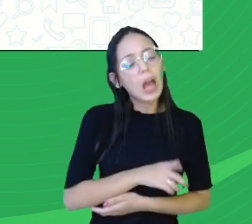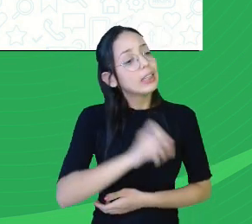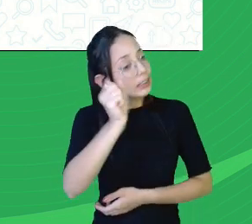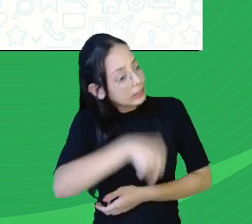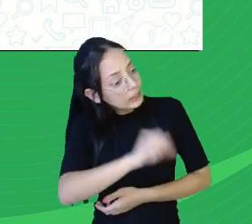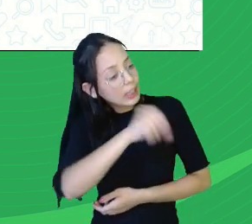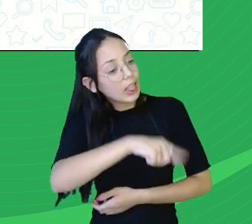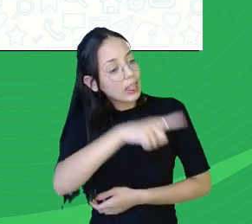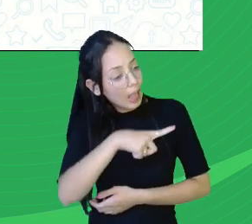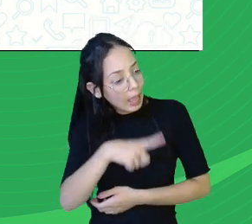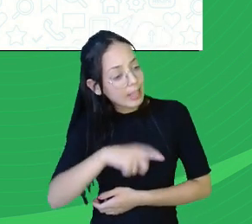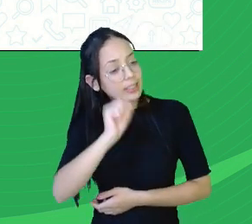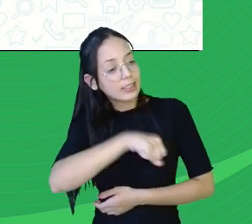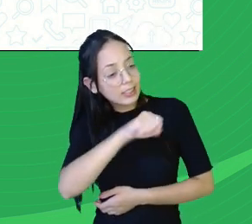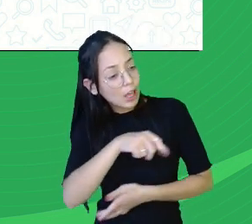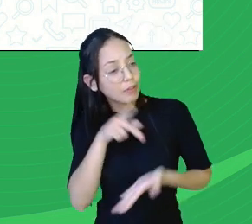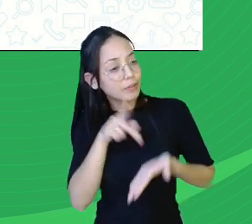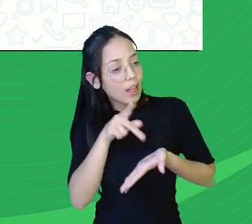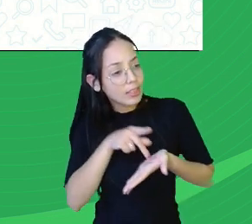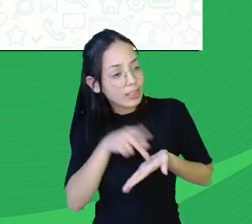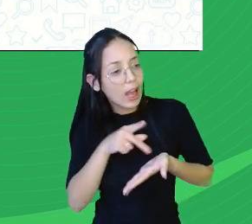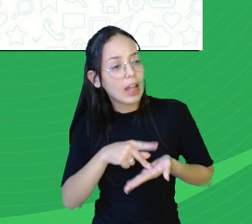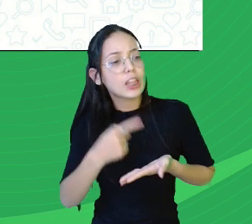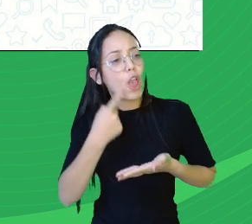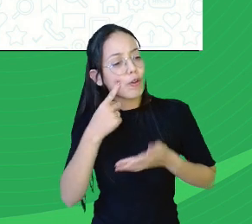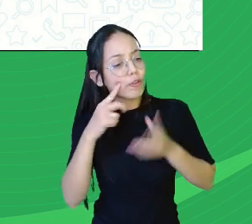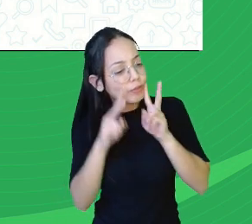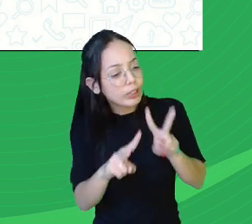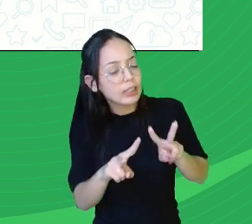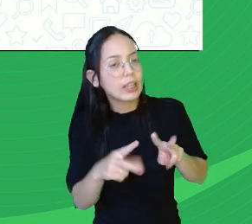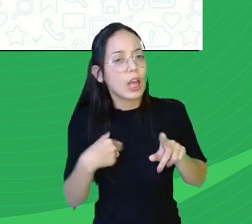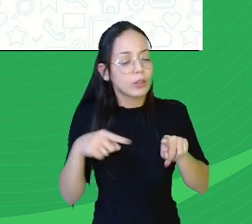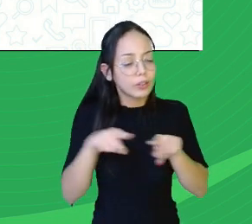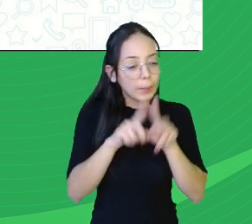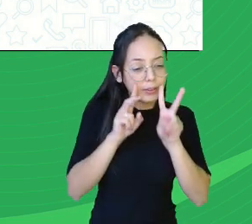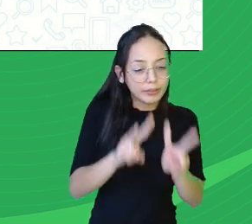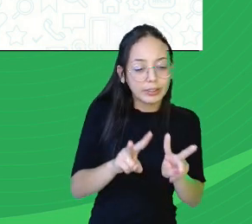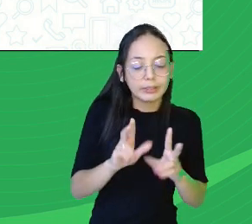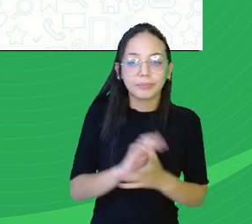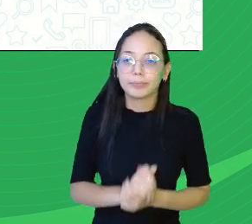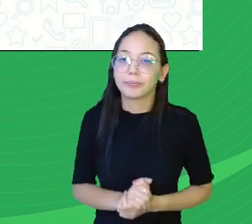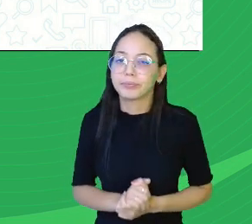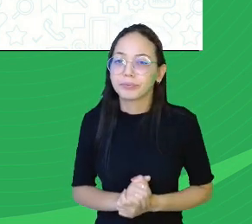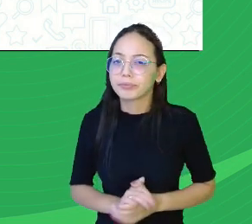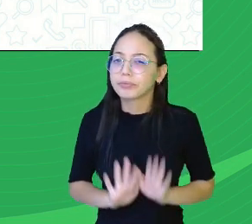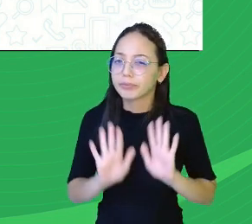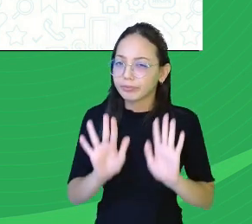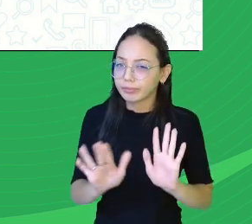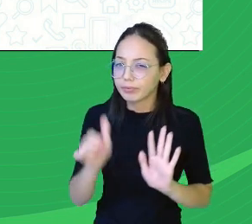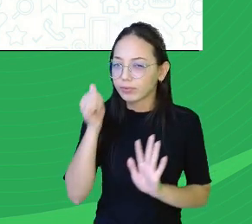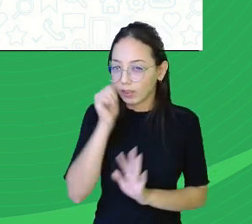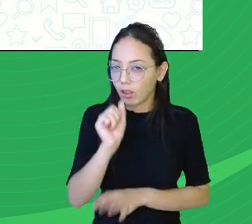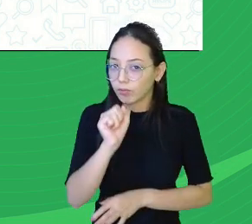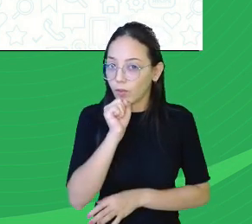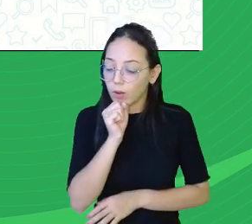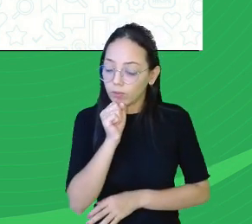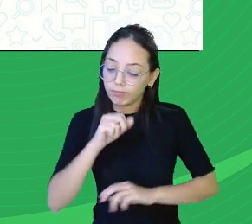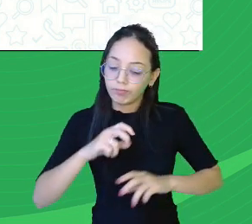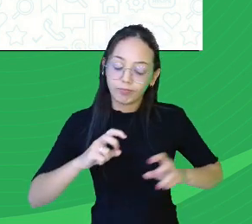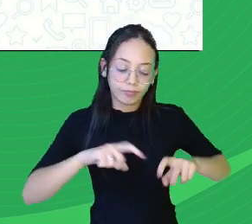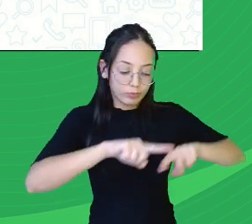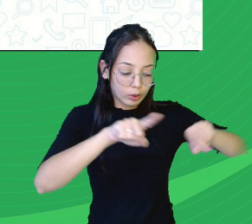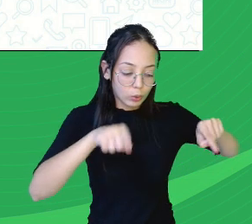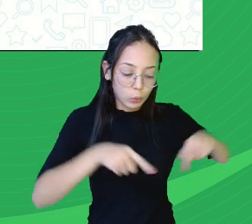sim, vovó. Existe sim, Júlia. Eu vi, eu também vi. E ela resolveu descer